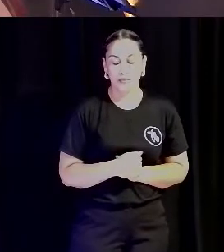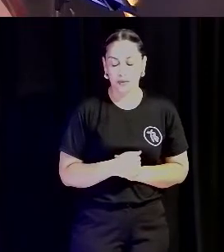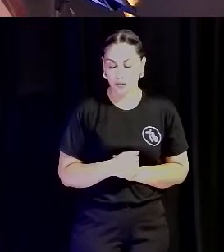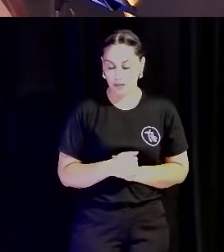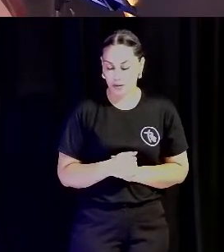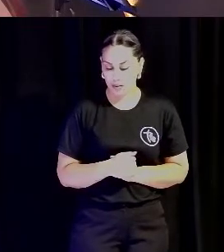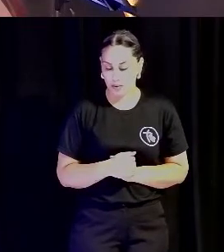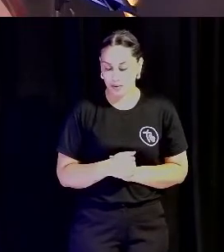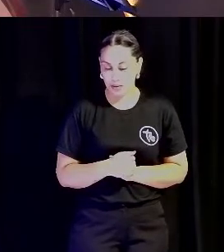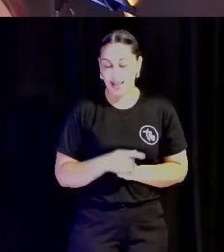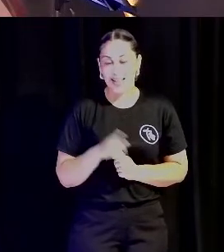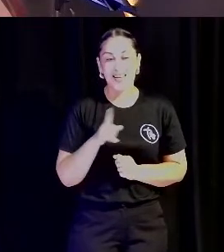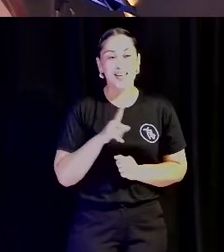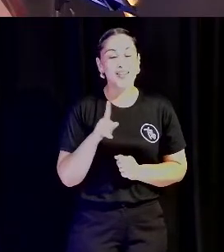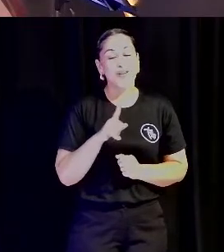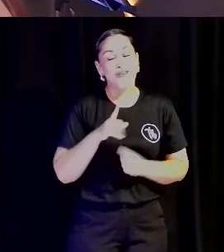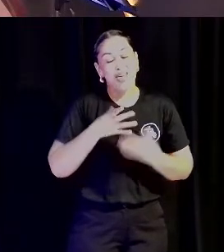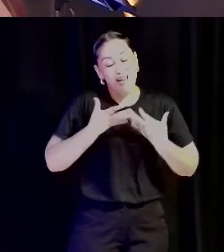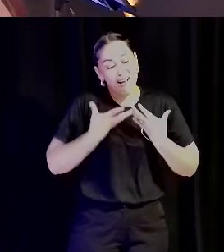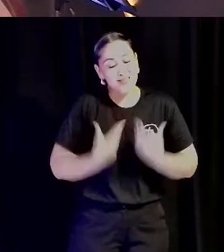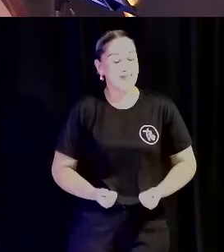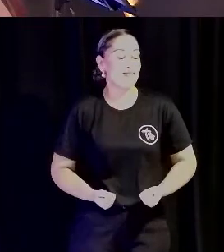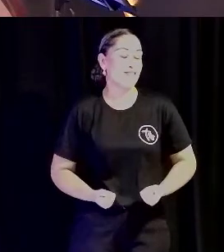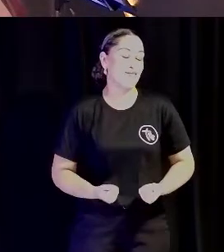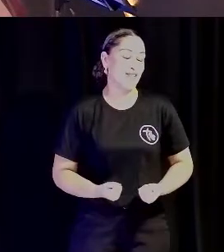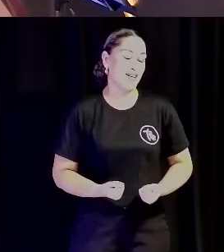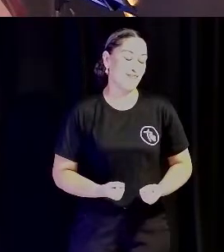Não é conformismo ou falta de ambição.